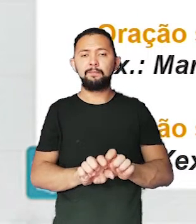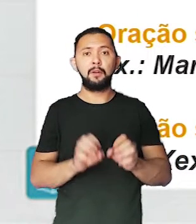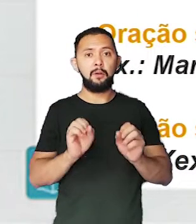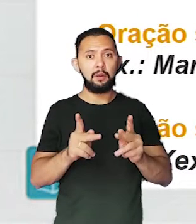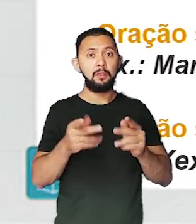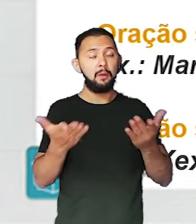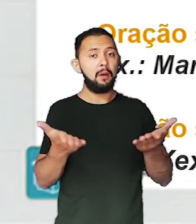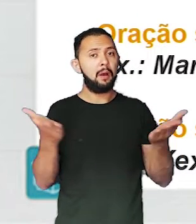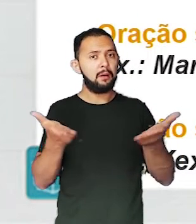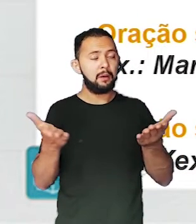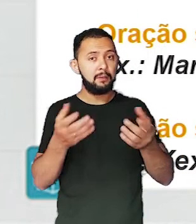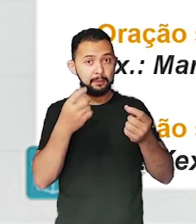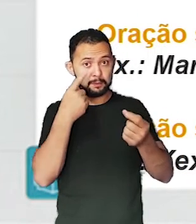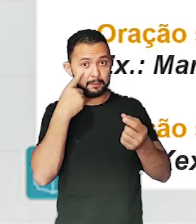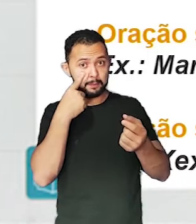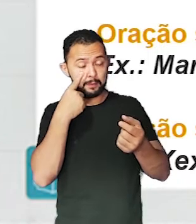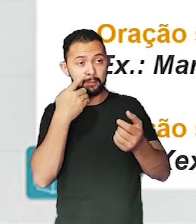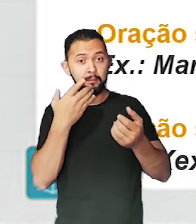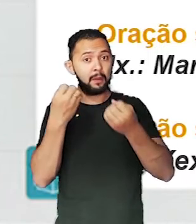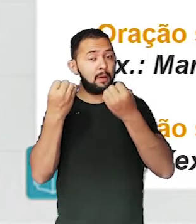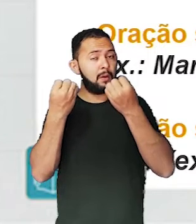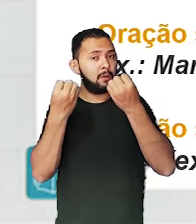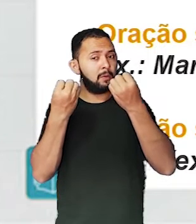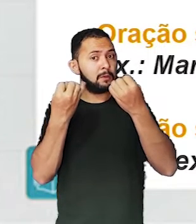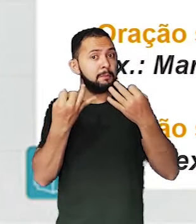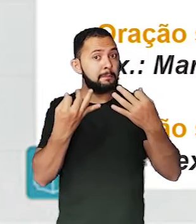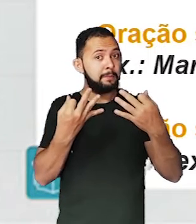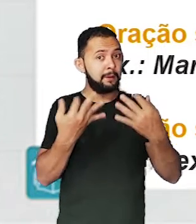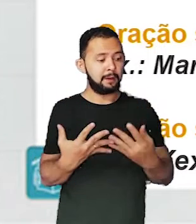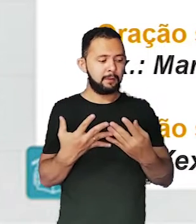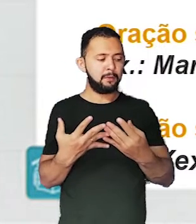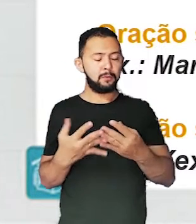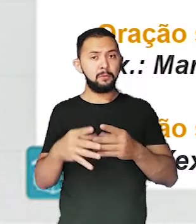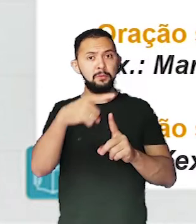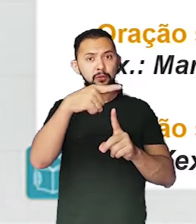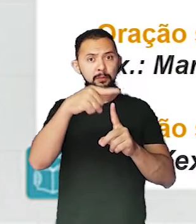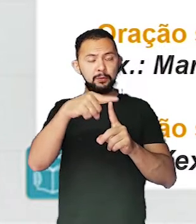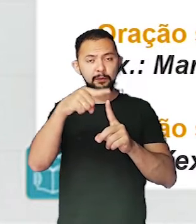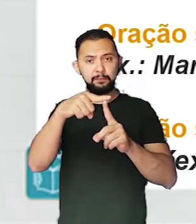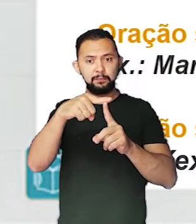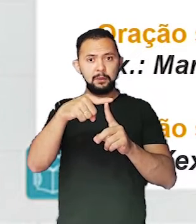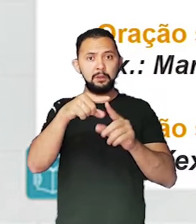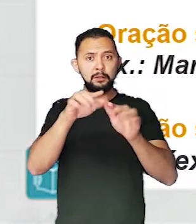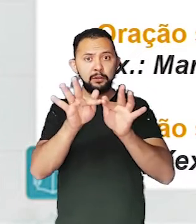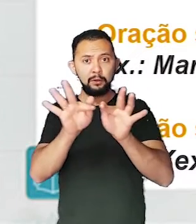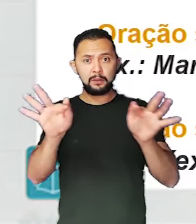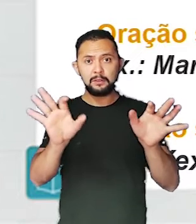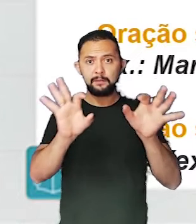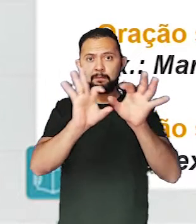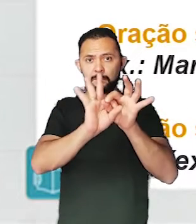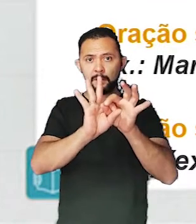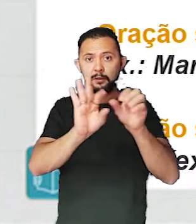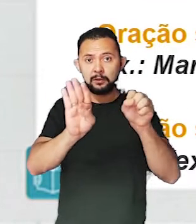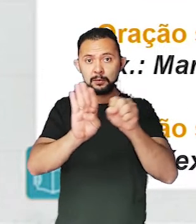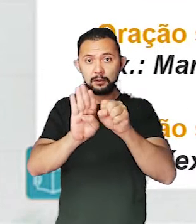para a classificação das orações subordinadas substantivas. Elas se classificam em 6, certo? Nós estamos vendo